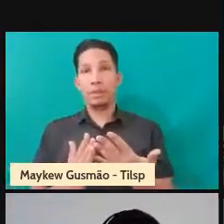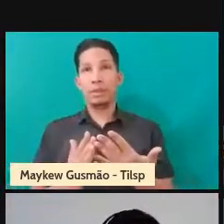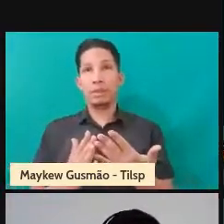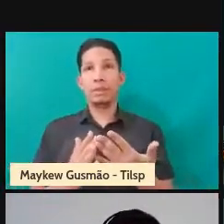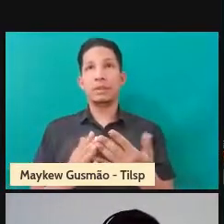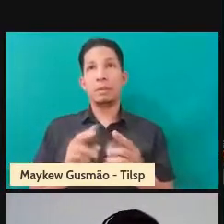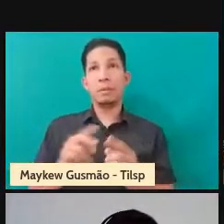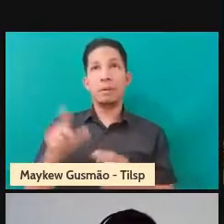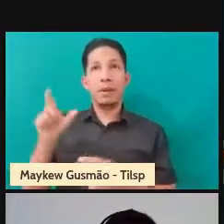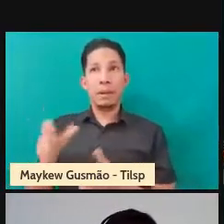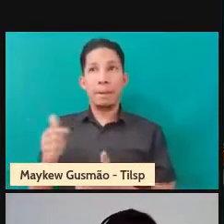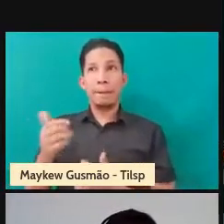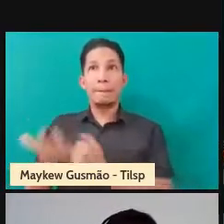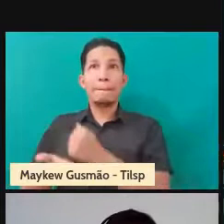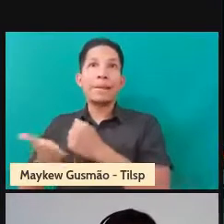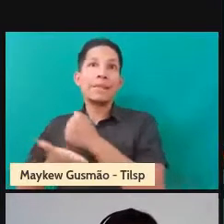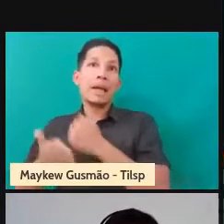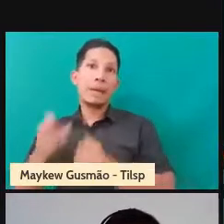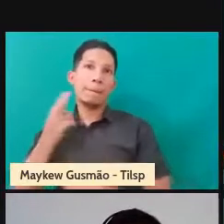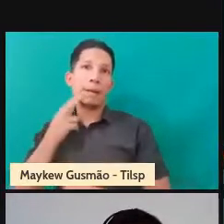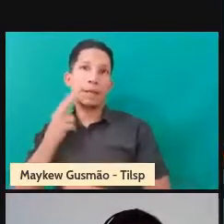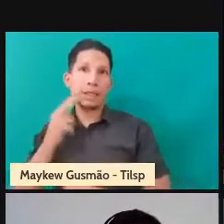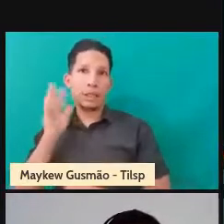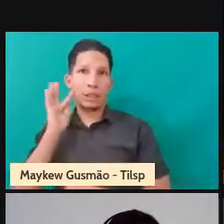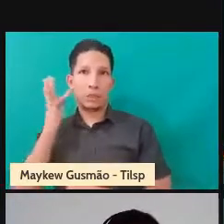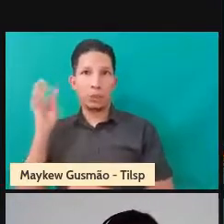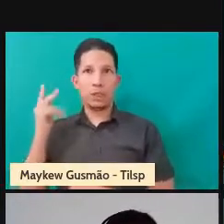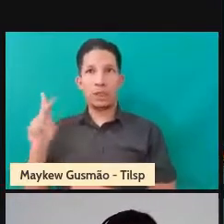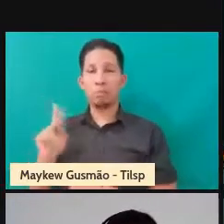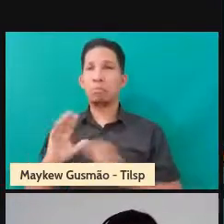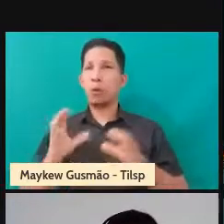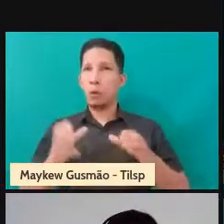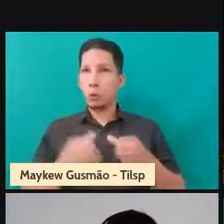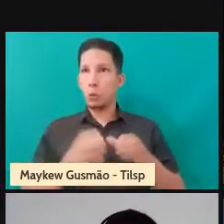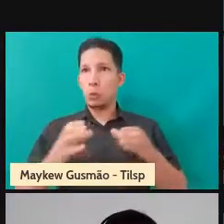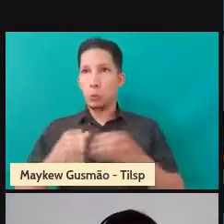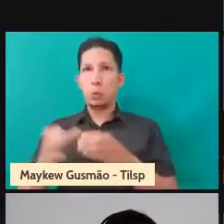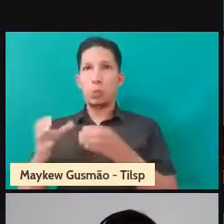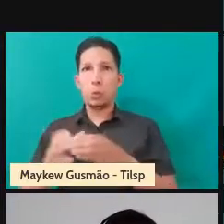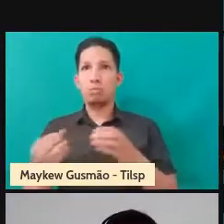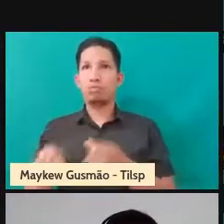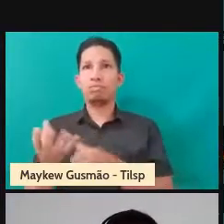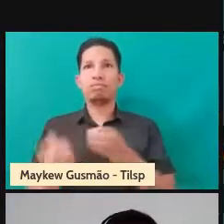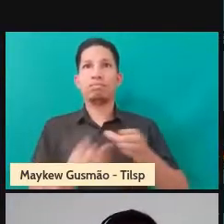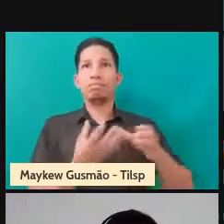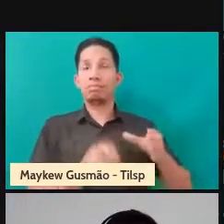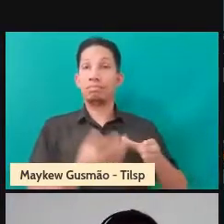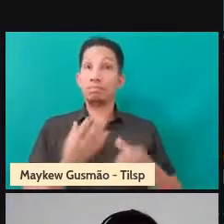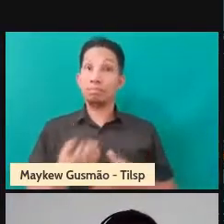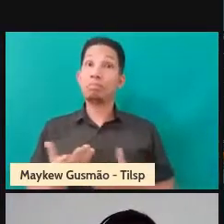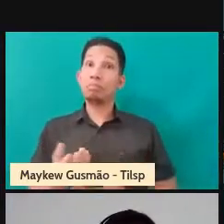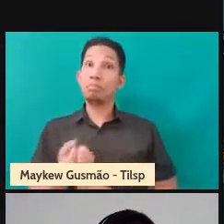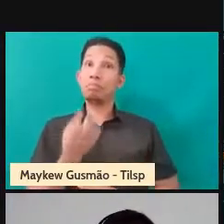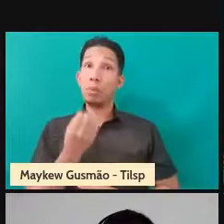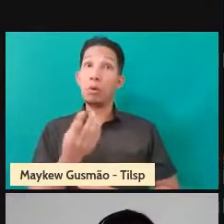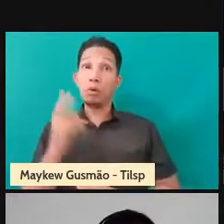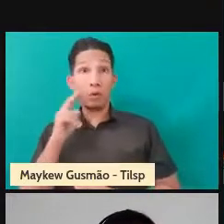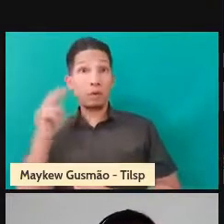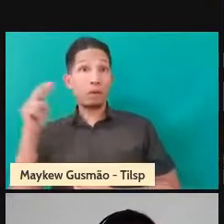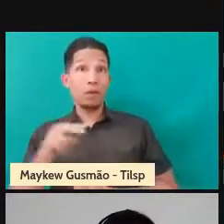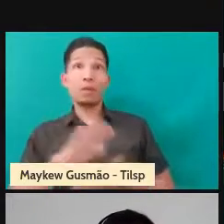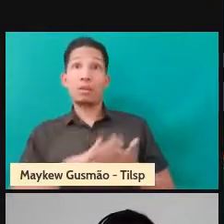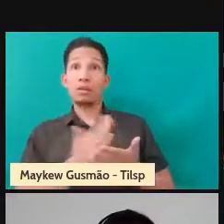bakhtiniana. Então, esse é um grupo que está crescendo e favorece a gente olhar para a atuação de